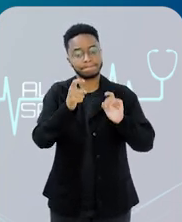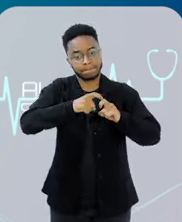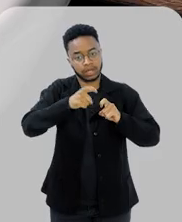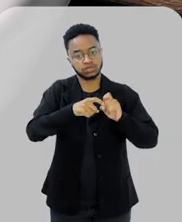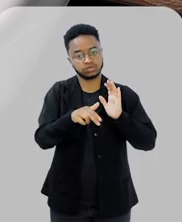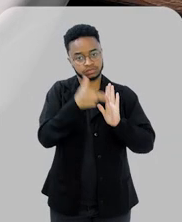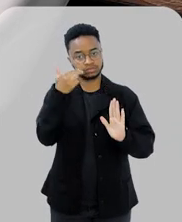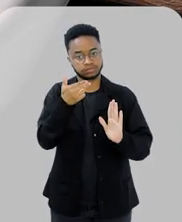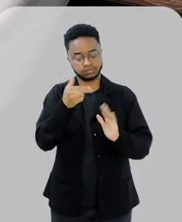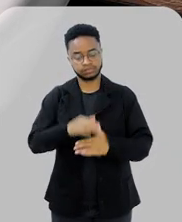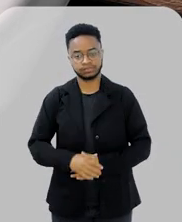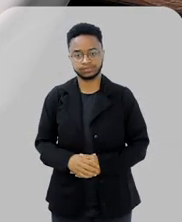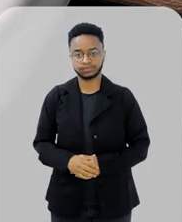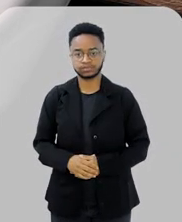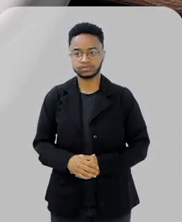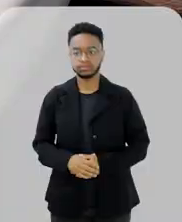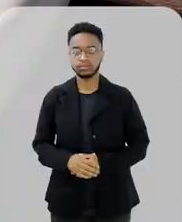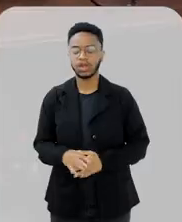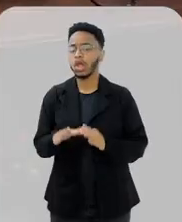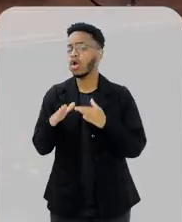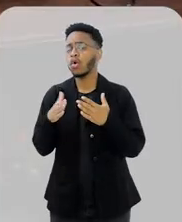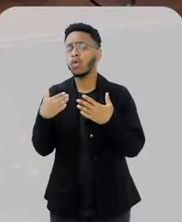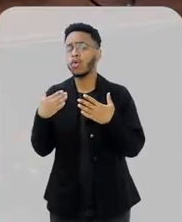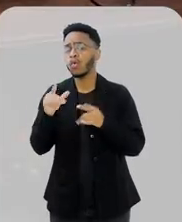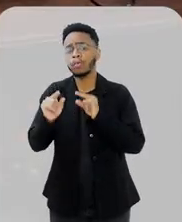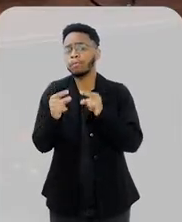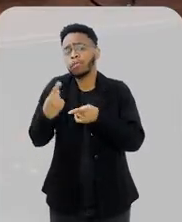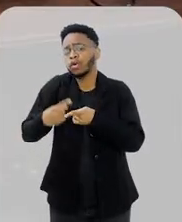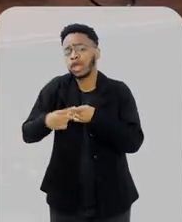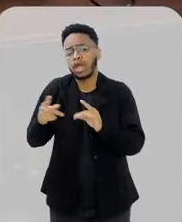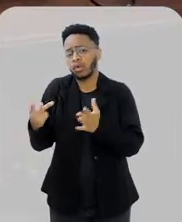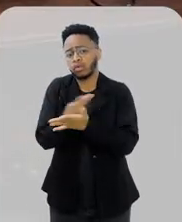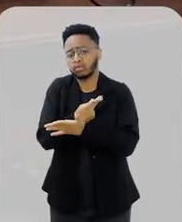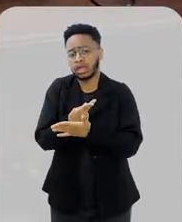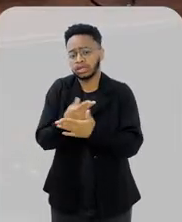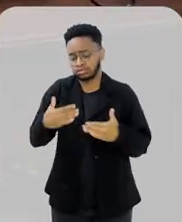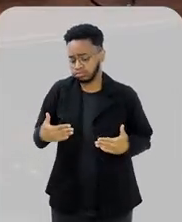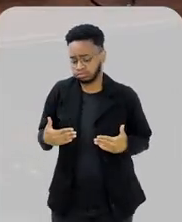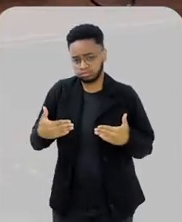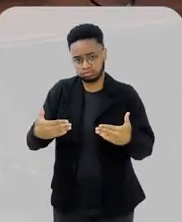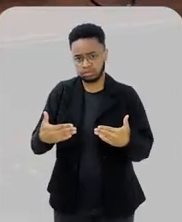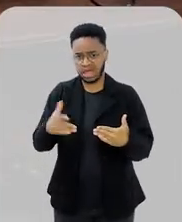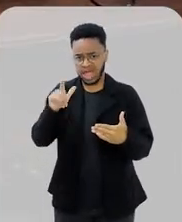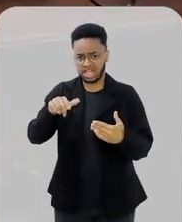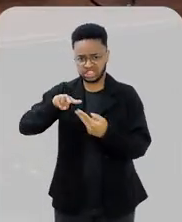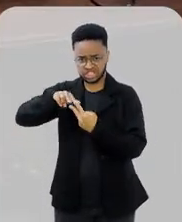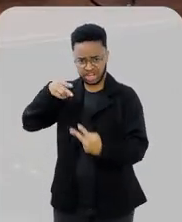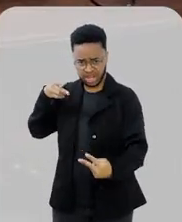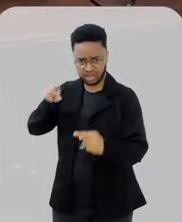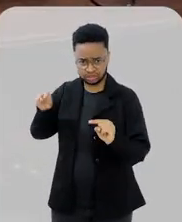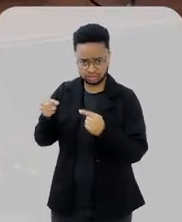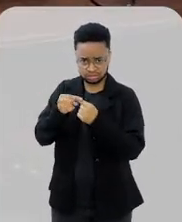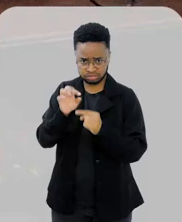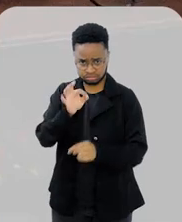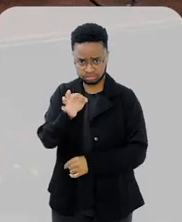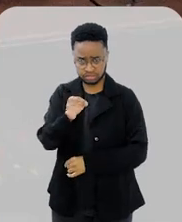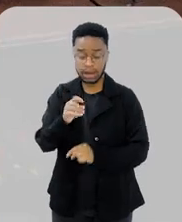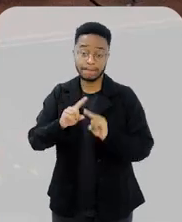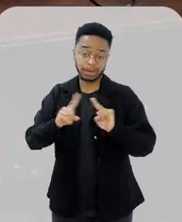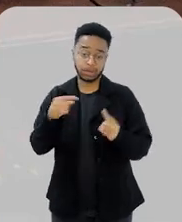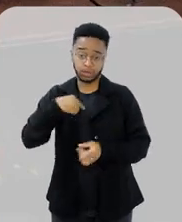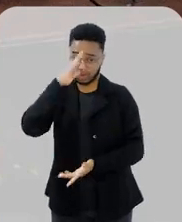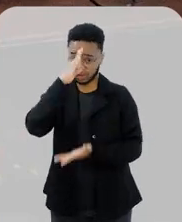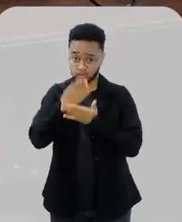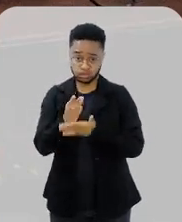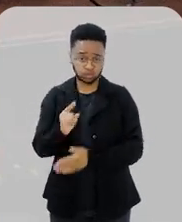plástico. Doutor Marcelo, quais são assim as possíveis causas da gigantomastia? Acho que o fator genético talvez conte muito, né?